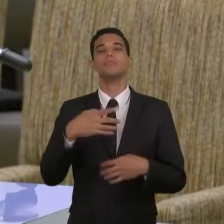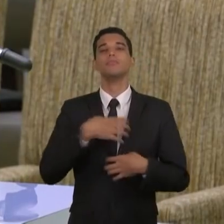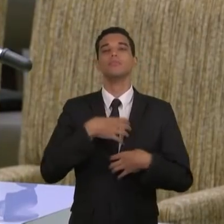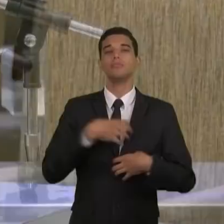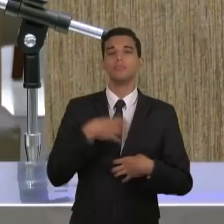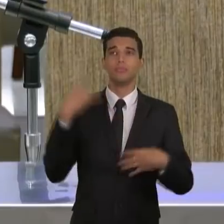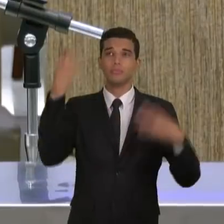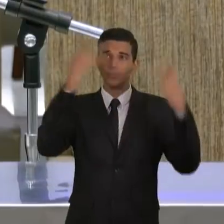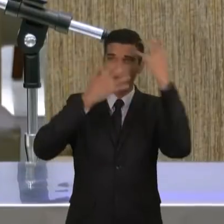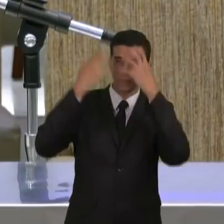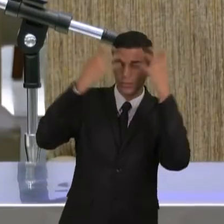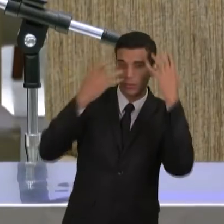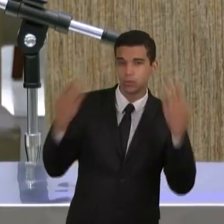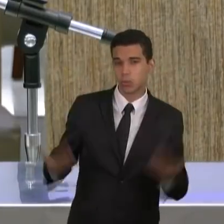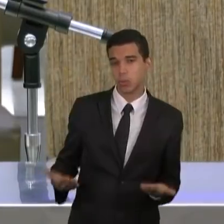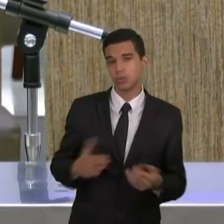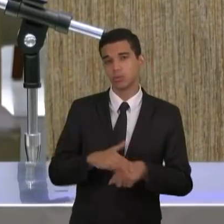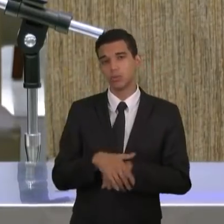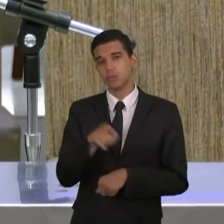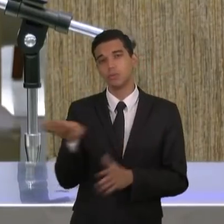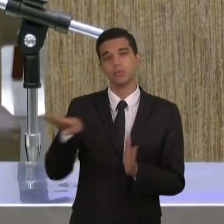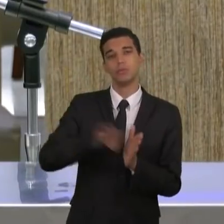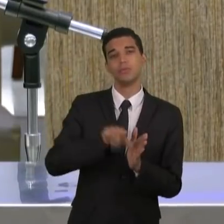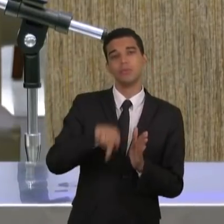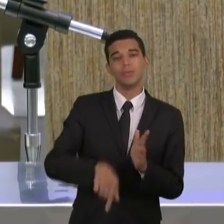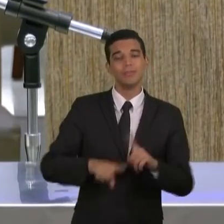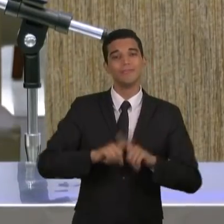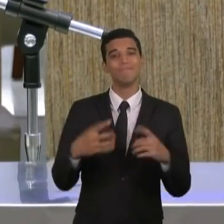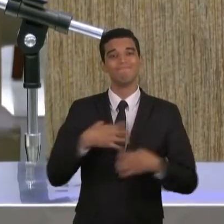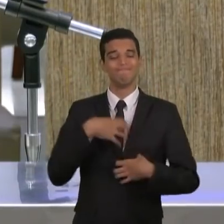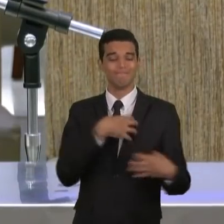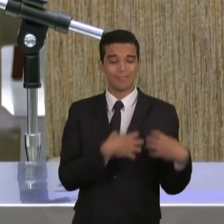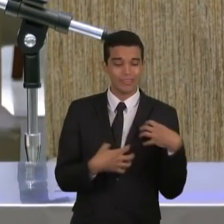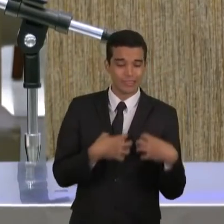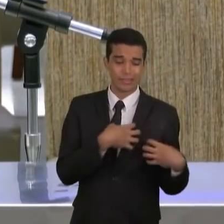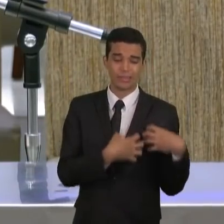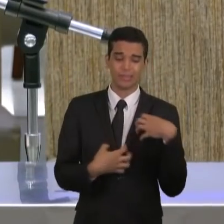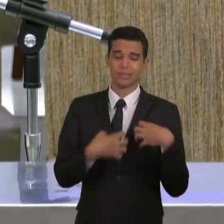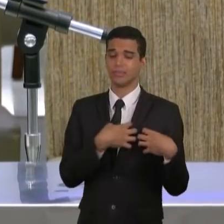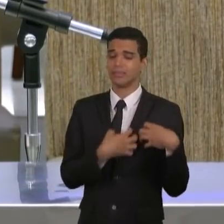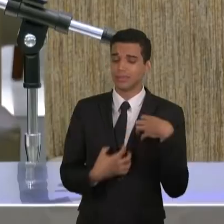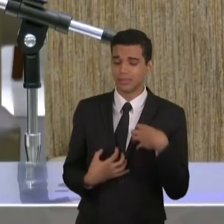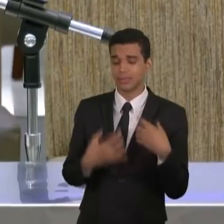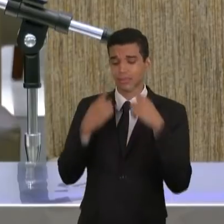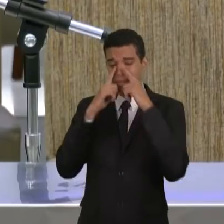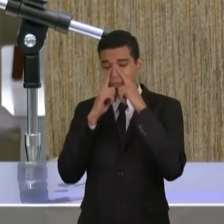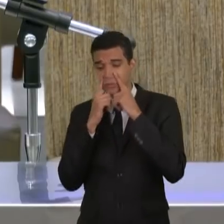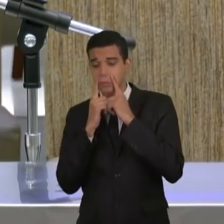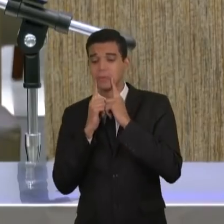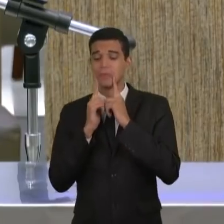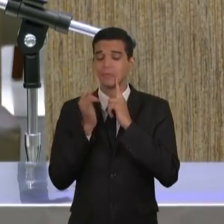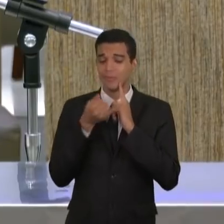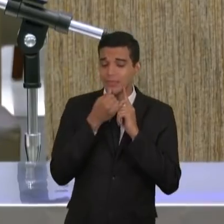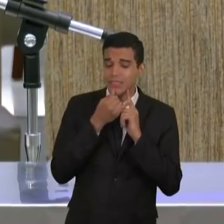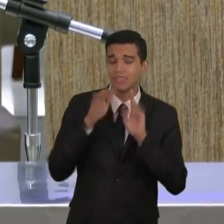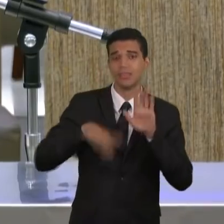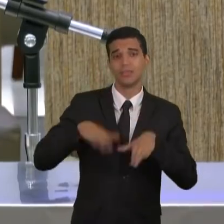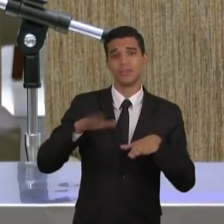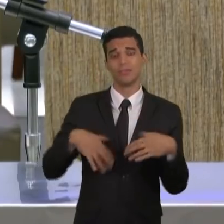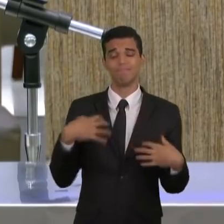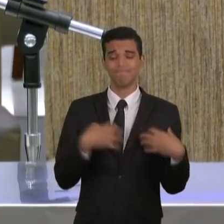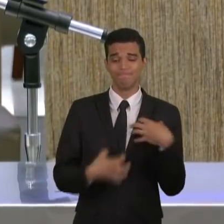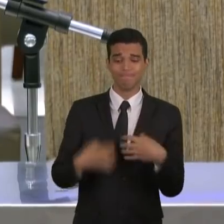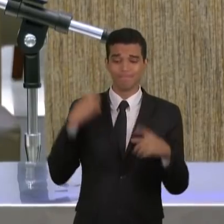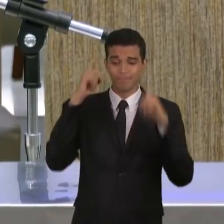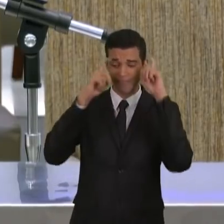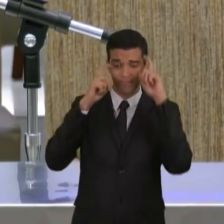você chegou aqui tem a chegada que esta noite e o teu coração está atribulado está angustiado está aflito